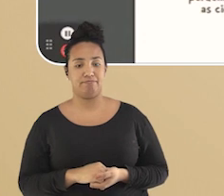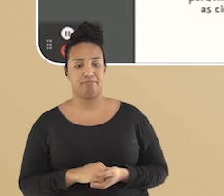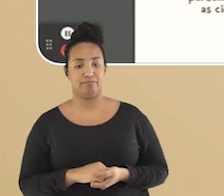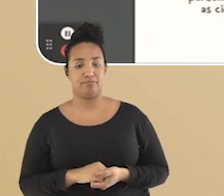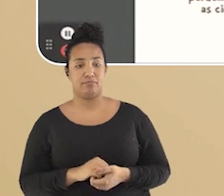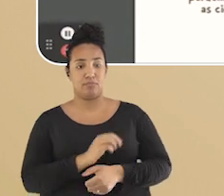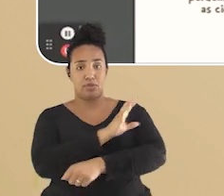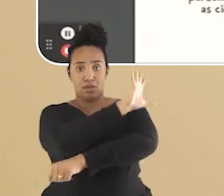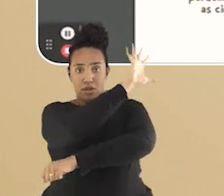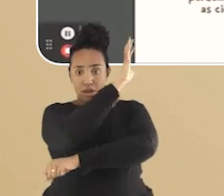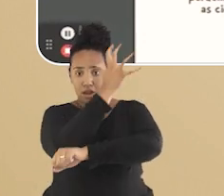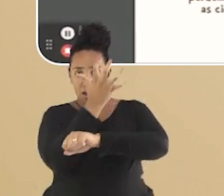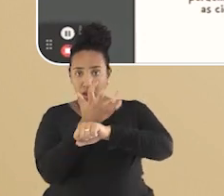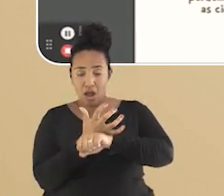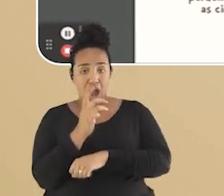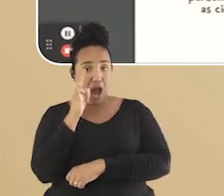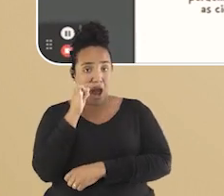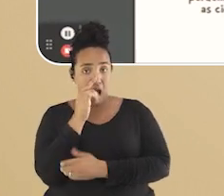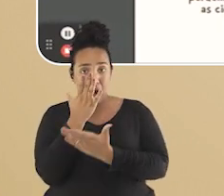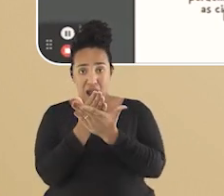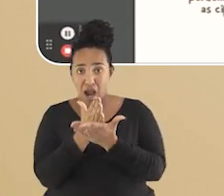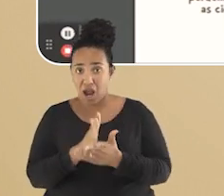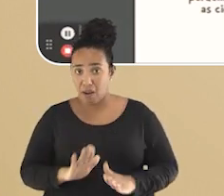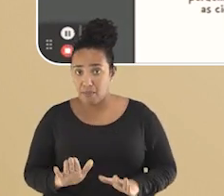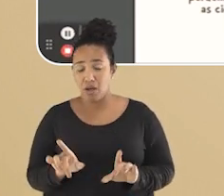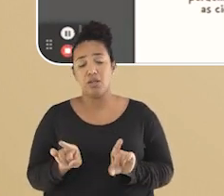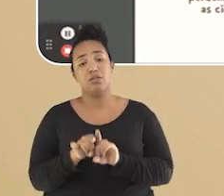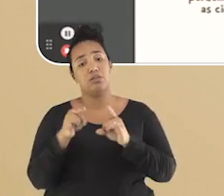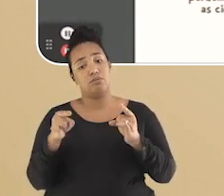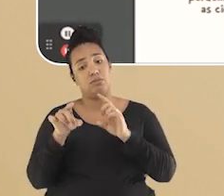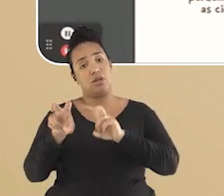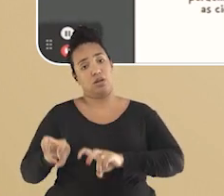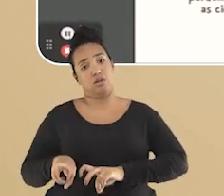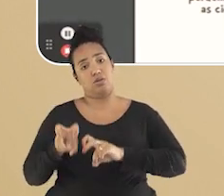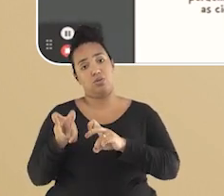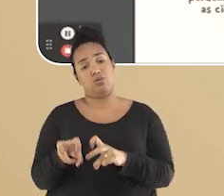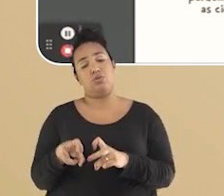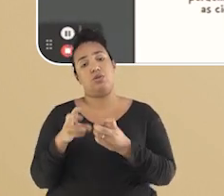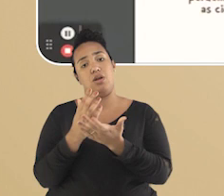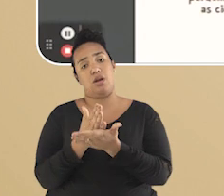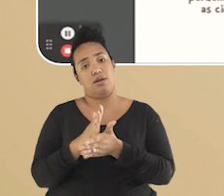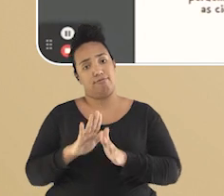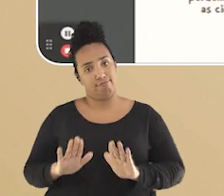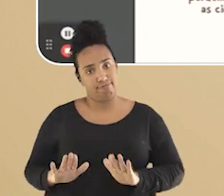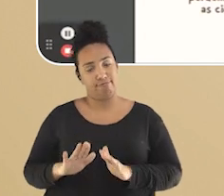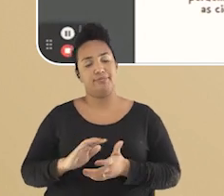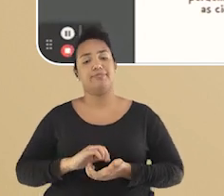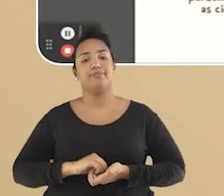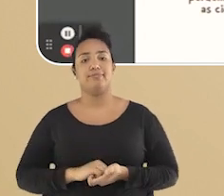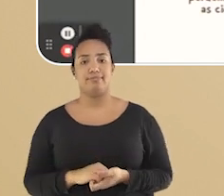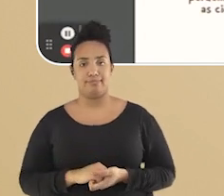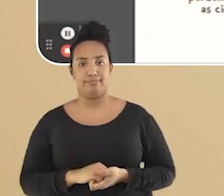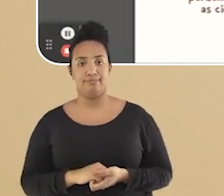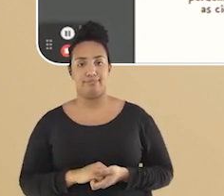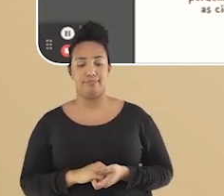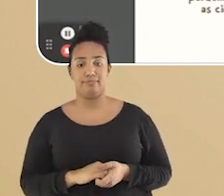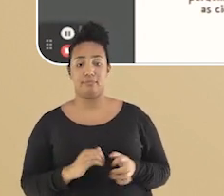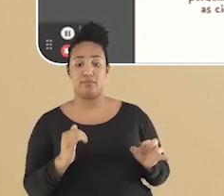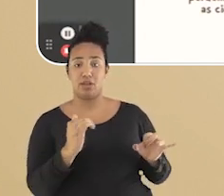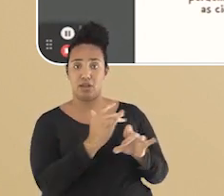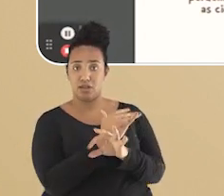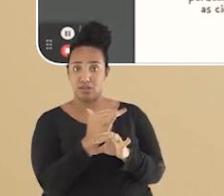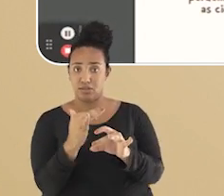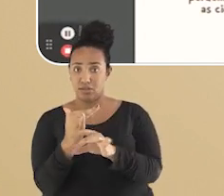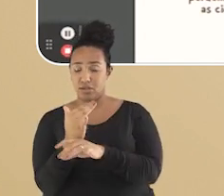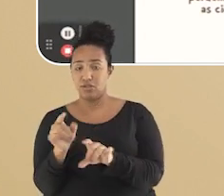Cerrado perde a água, também a perdem os agricultores que produzem os alimentos, as cidades